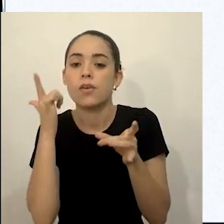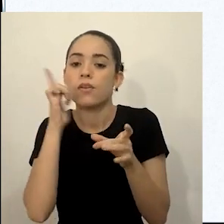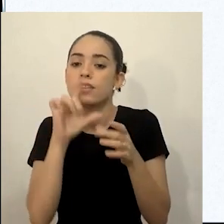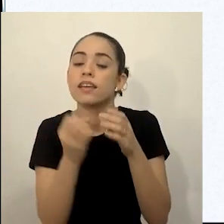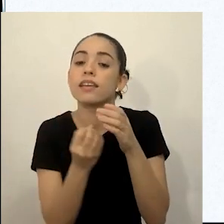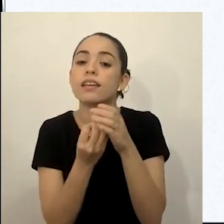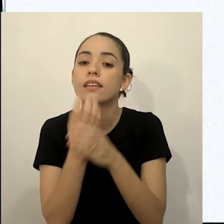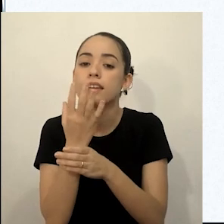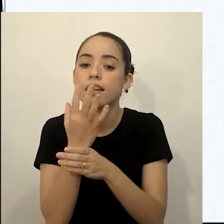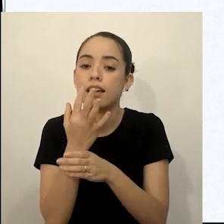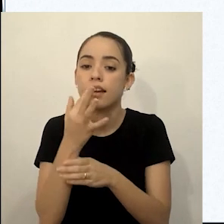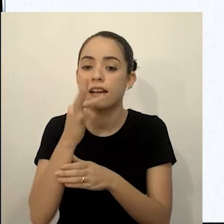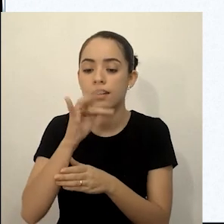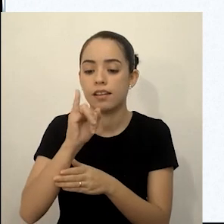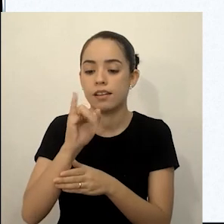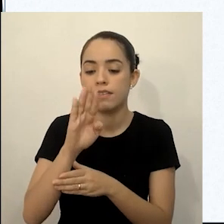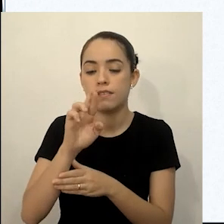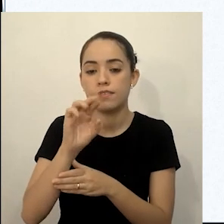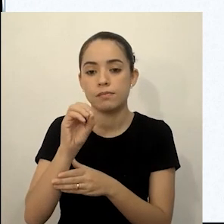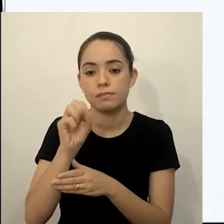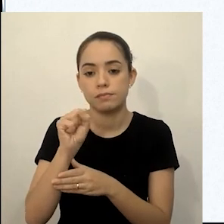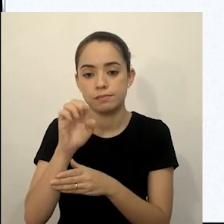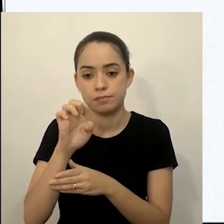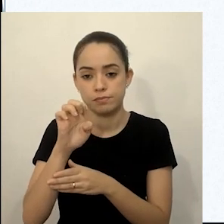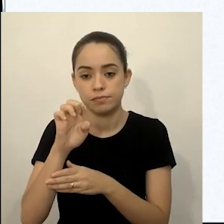formam a bainha fibrosa.